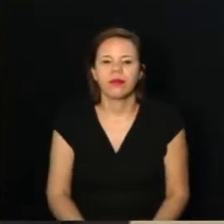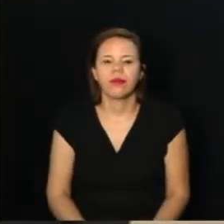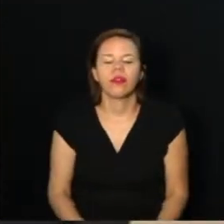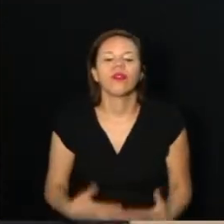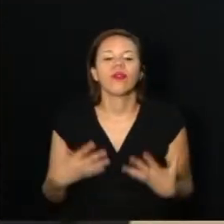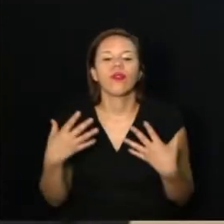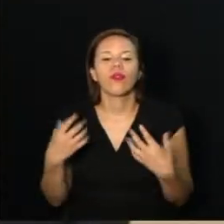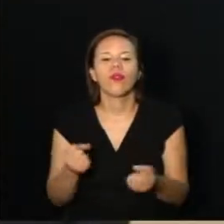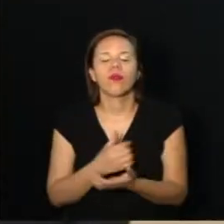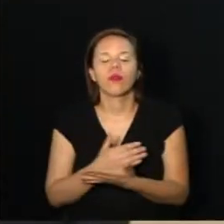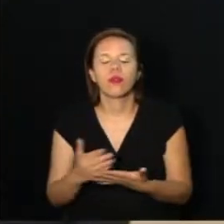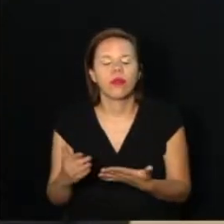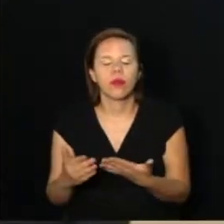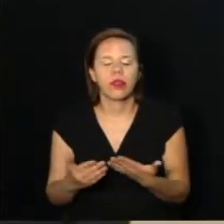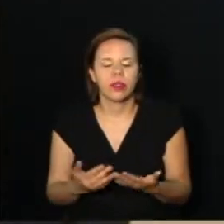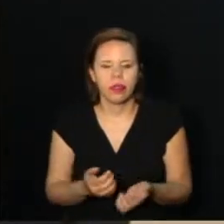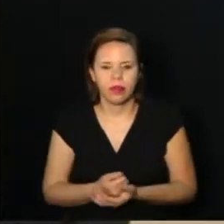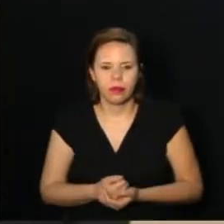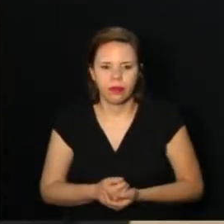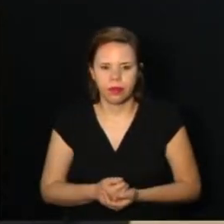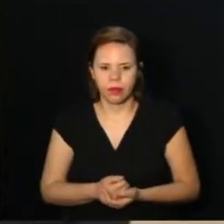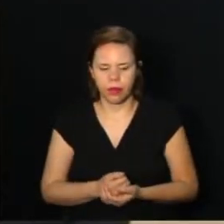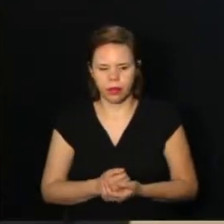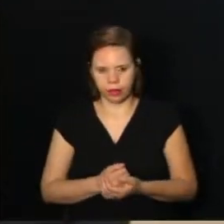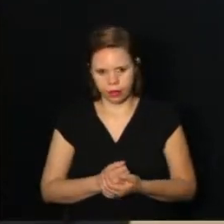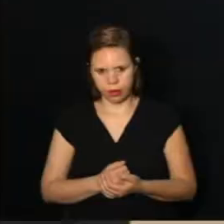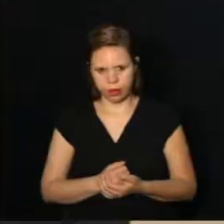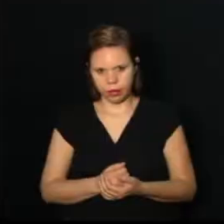vamos começar.